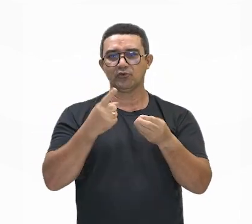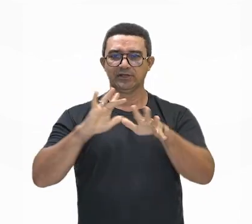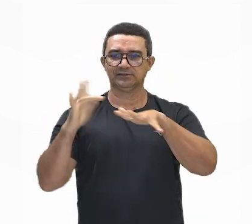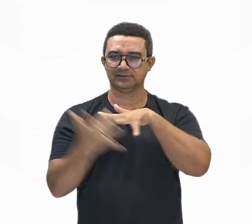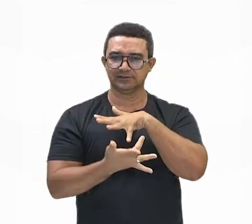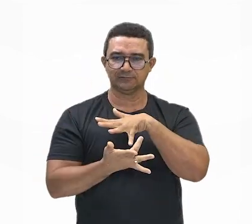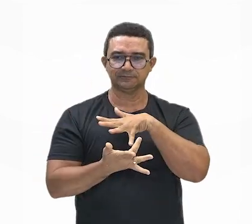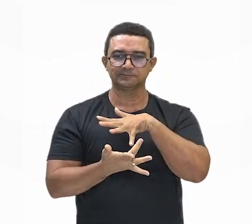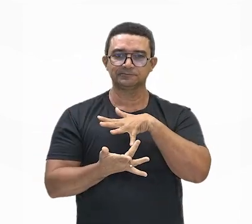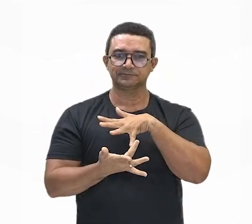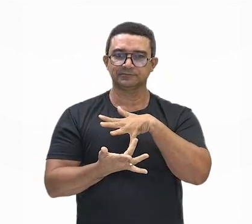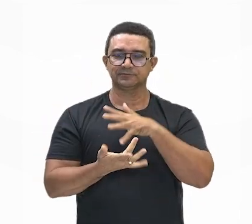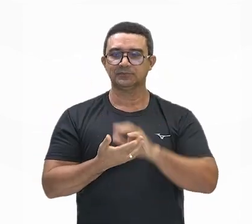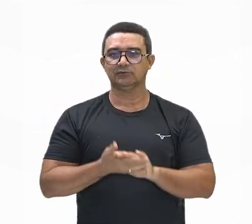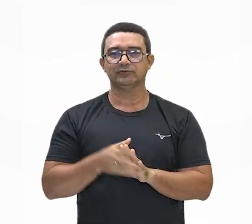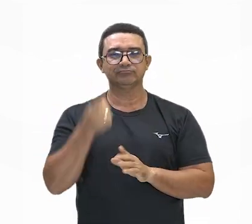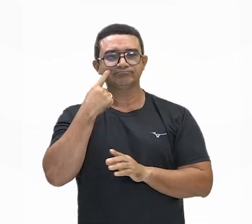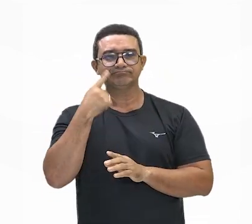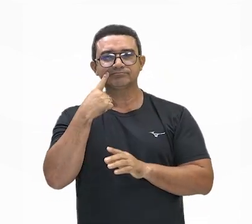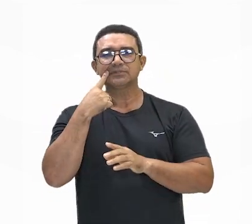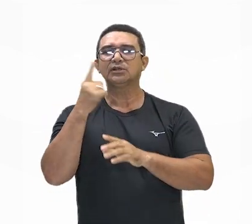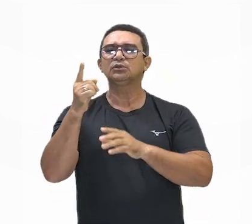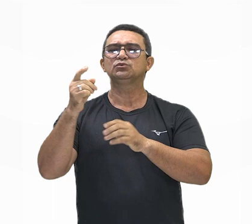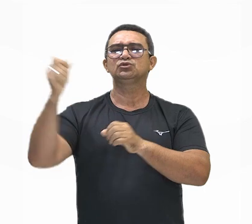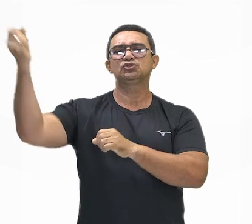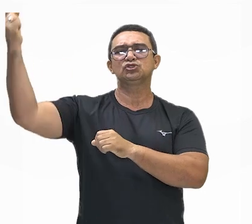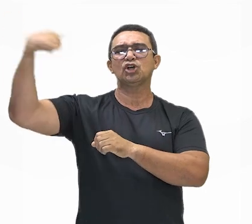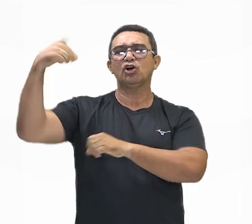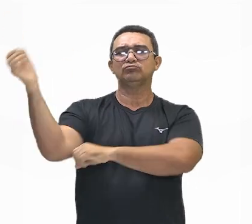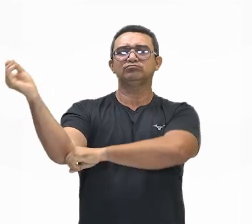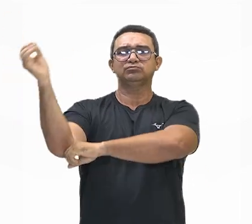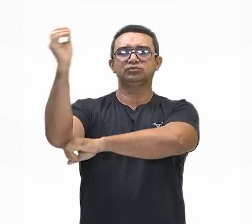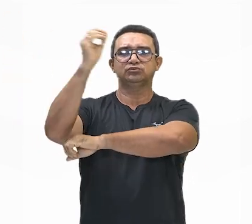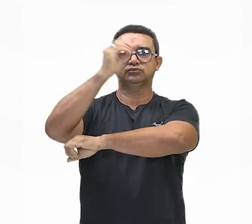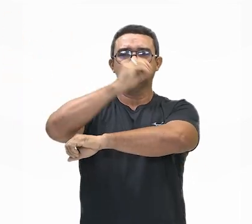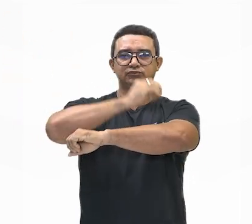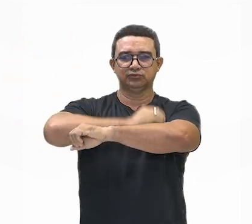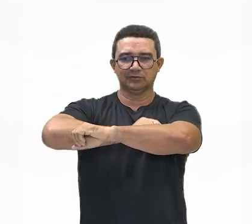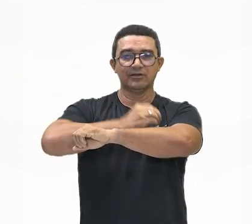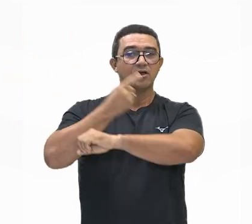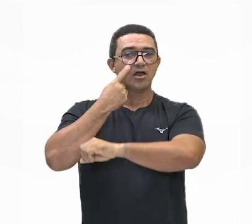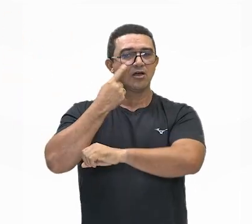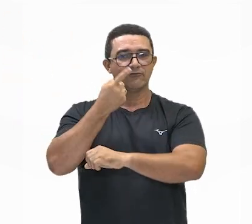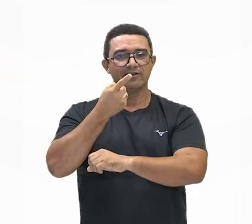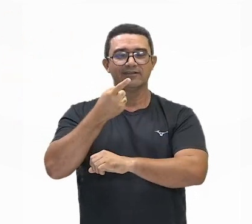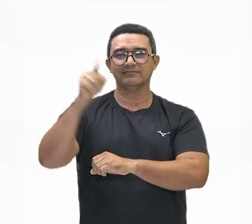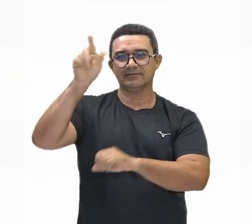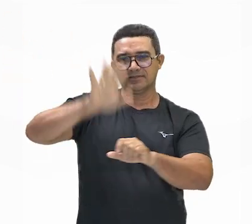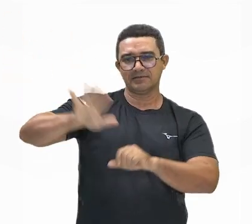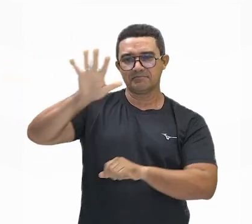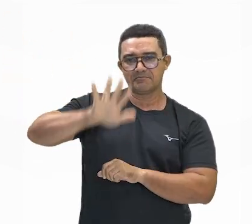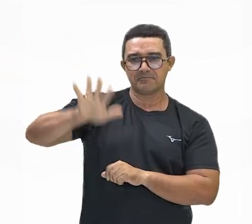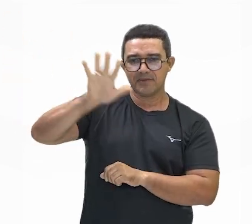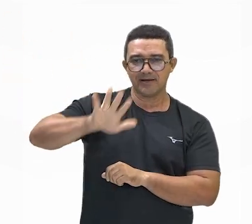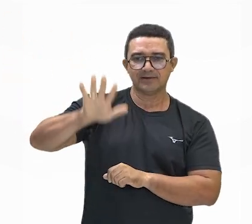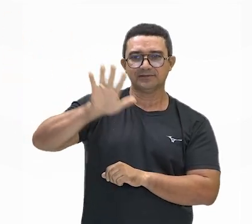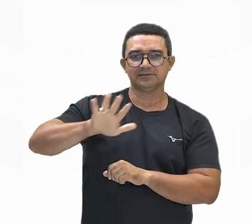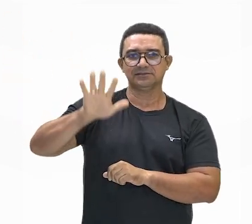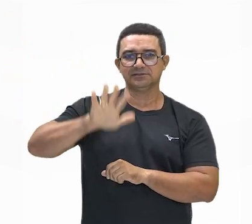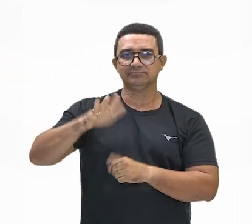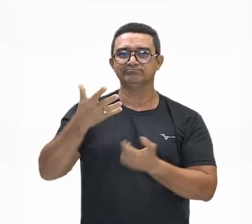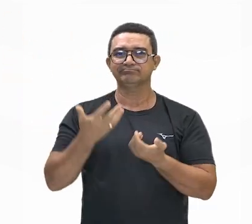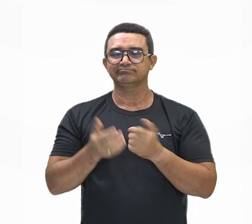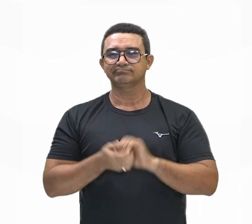pôr do sol. Então, olhando a imagem, olhando aí o aspecto do texto,